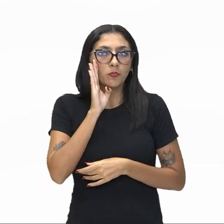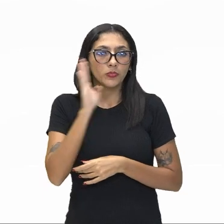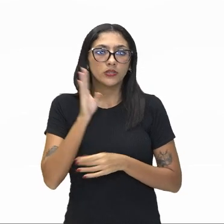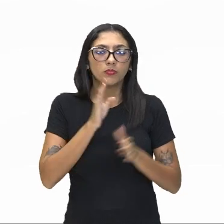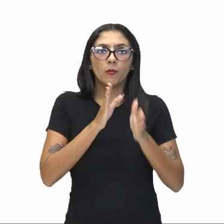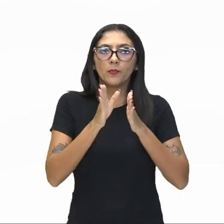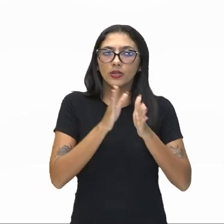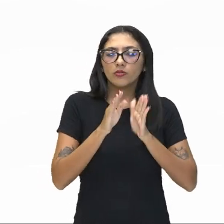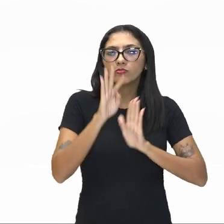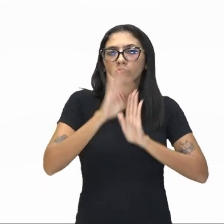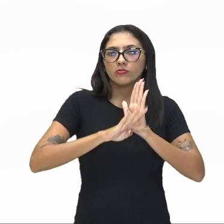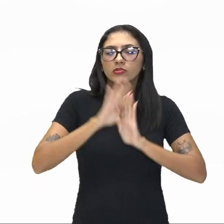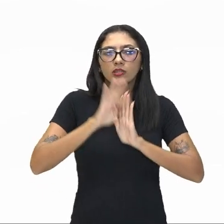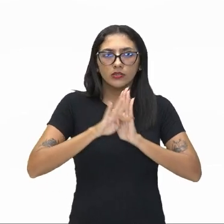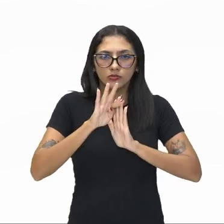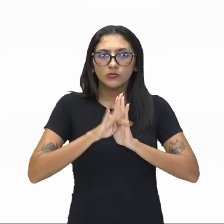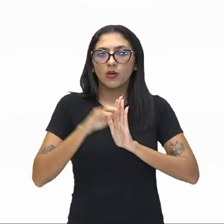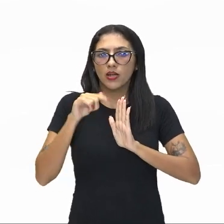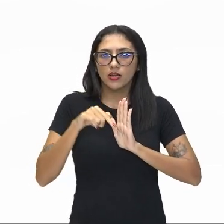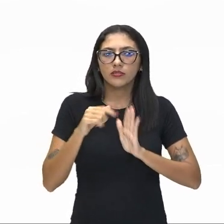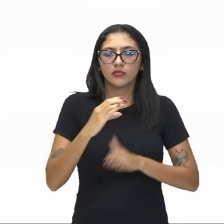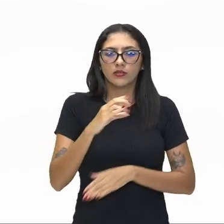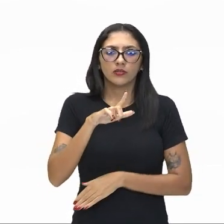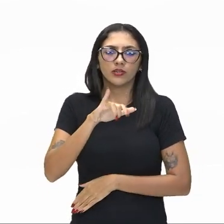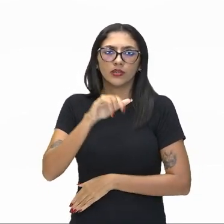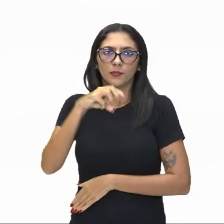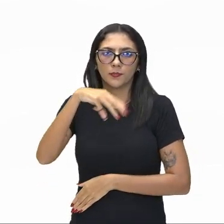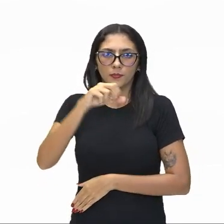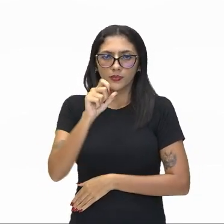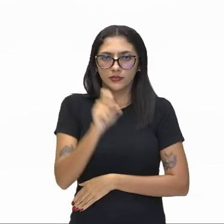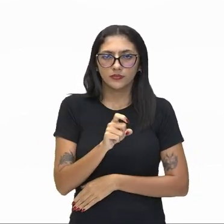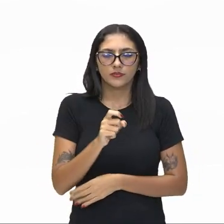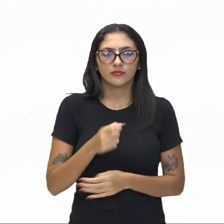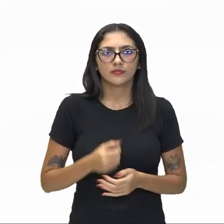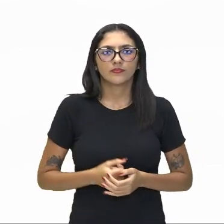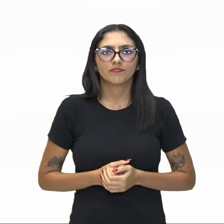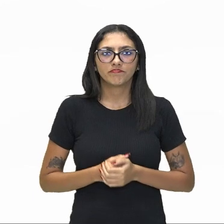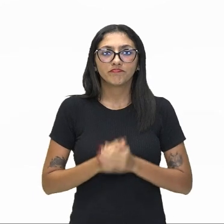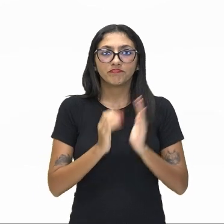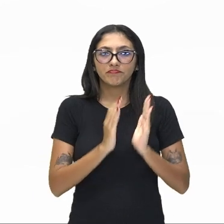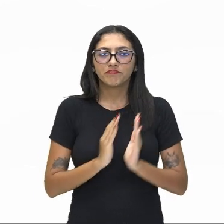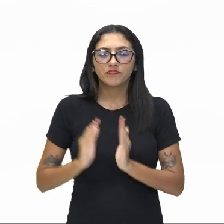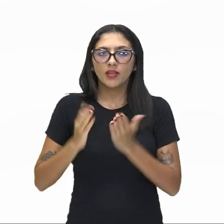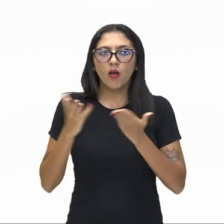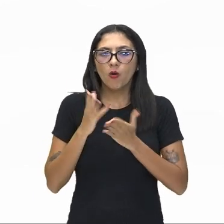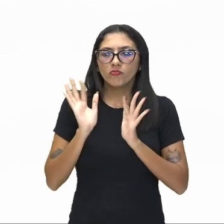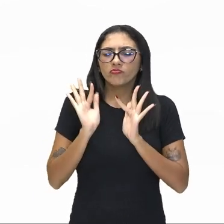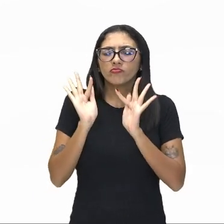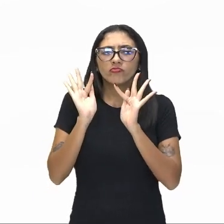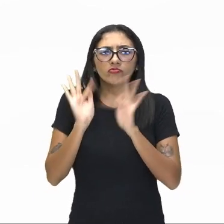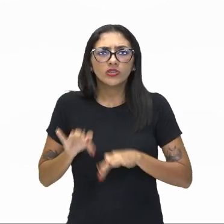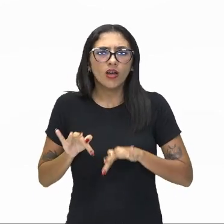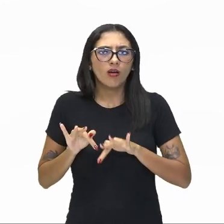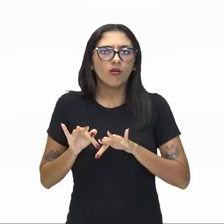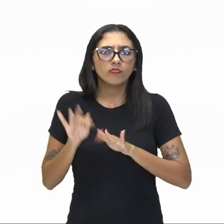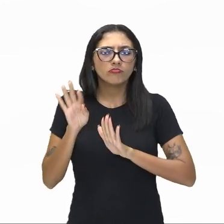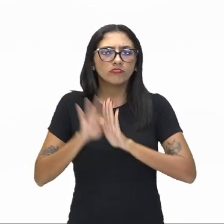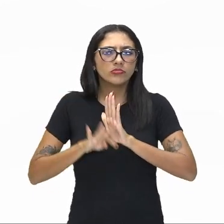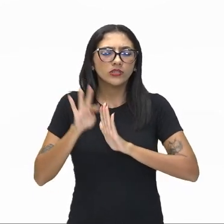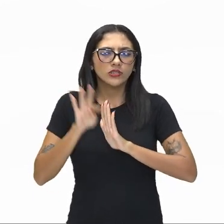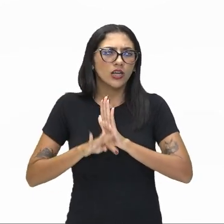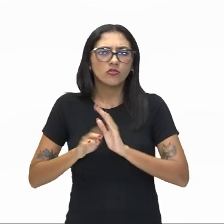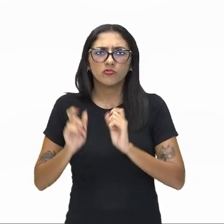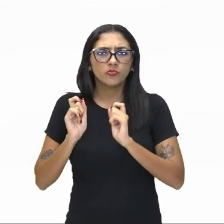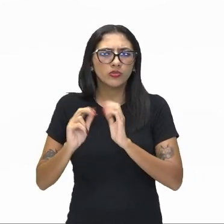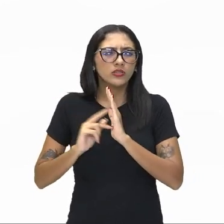dessa narrativa é o clímax. Continuando, nós temos a situação final, tá? E o que seria a